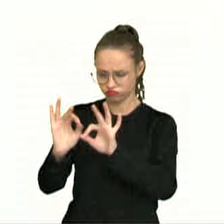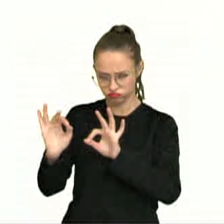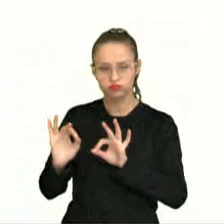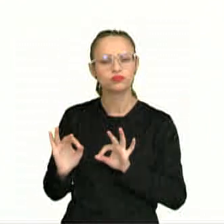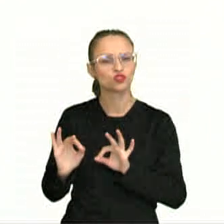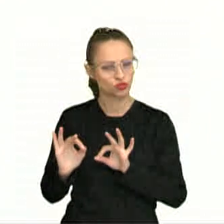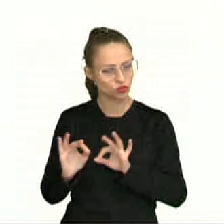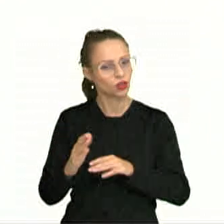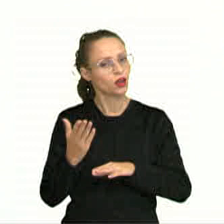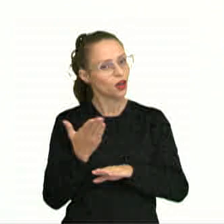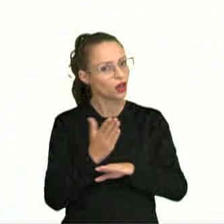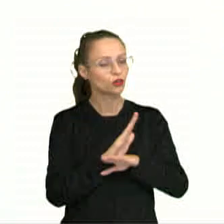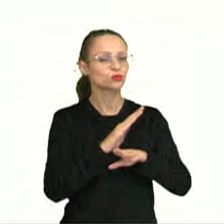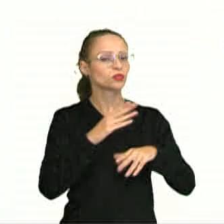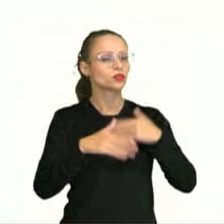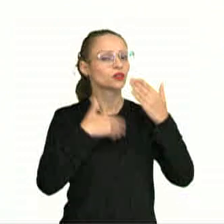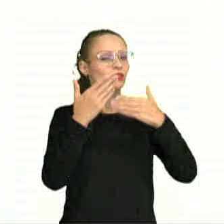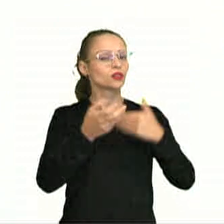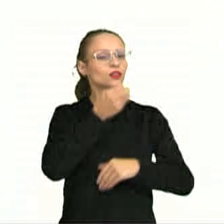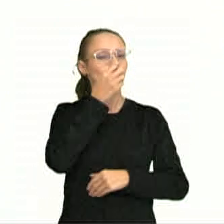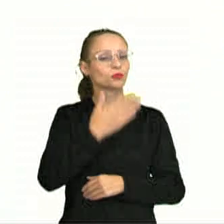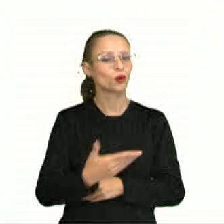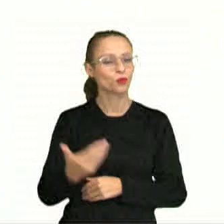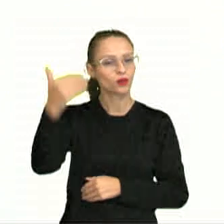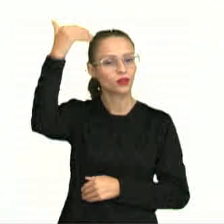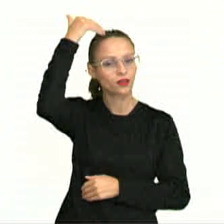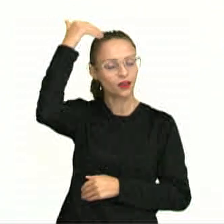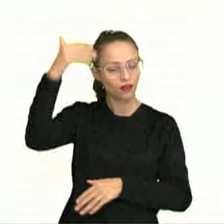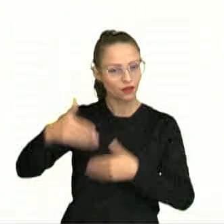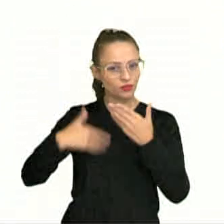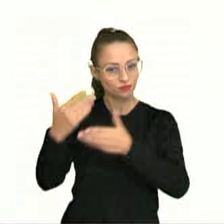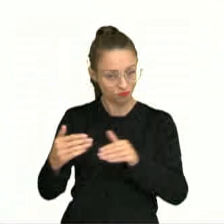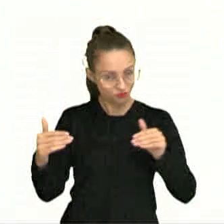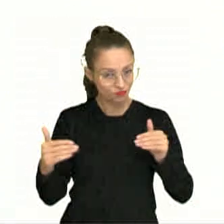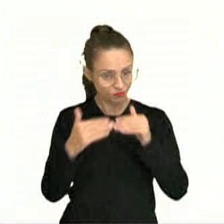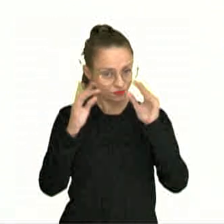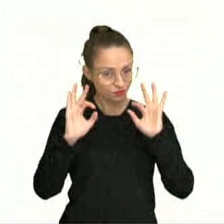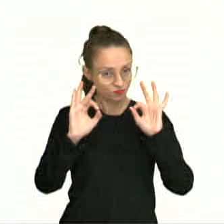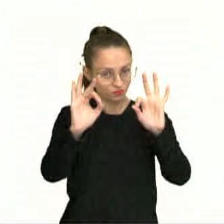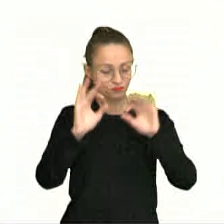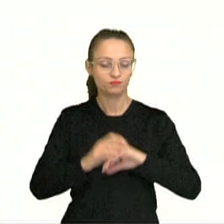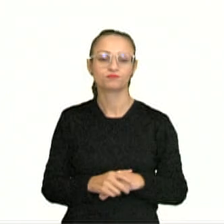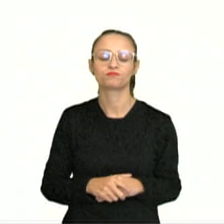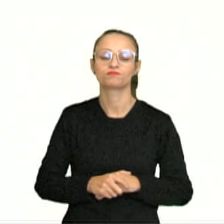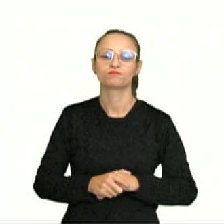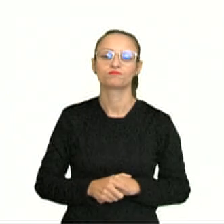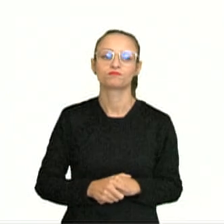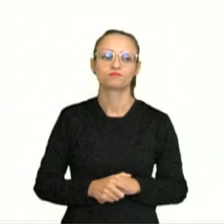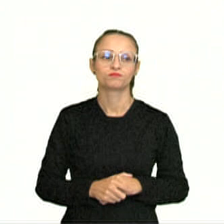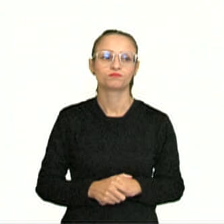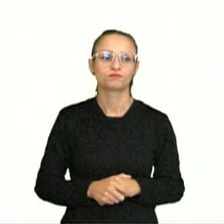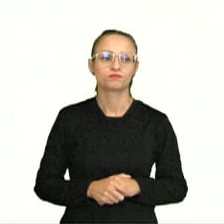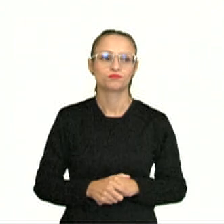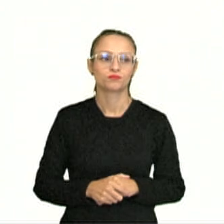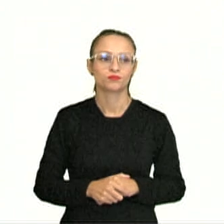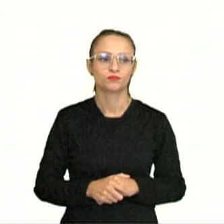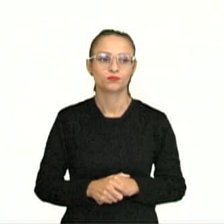organizado, ajuda a desenvolver um bom caráter. De acordo? Então, vamos a